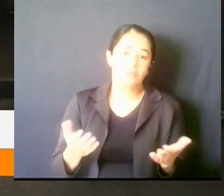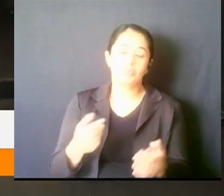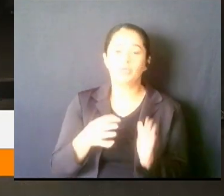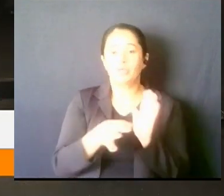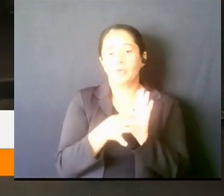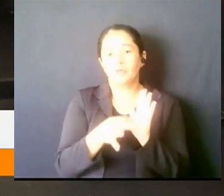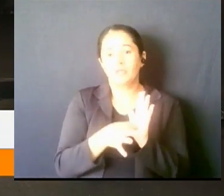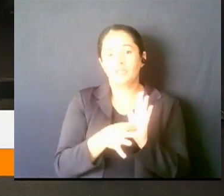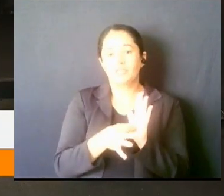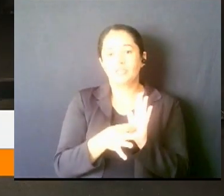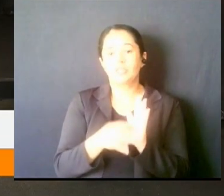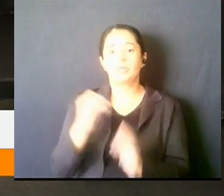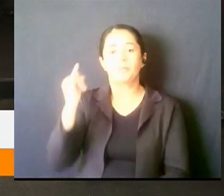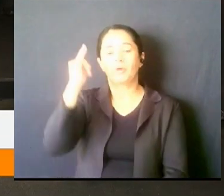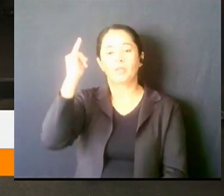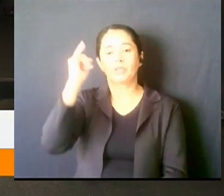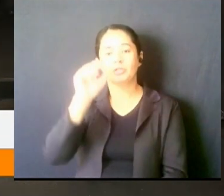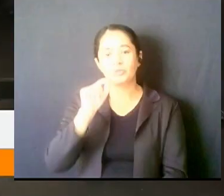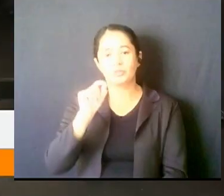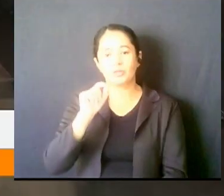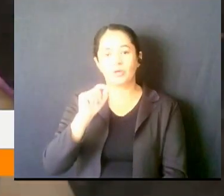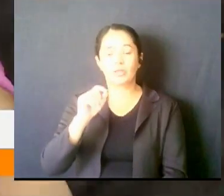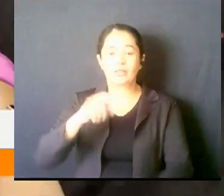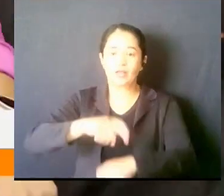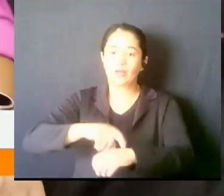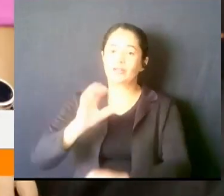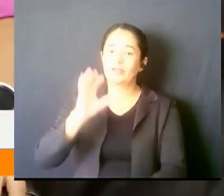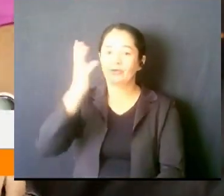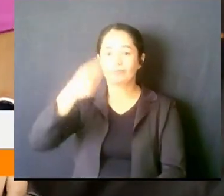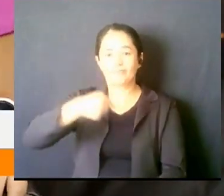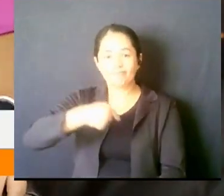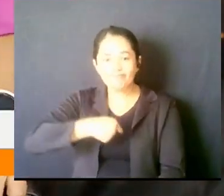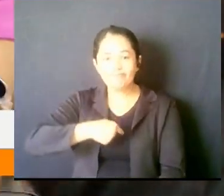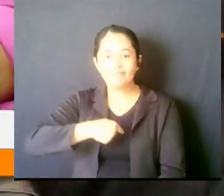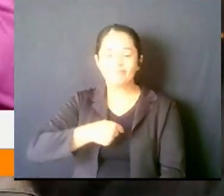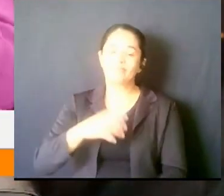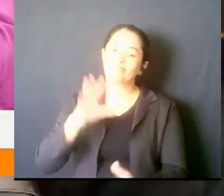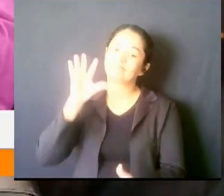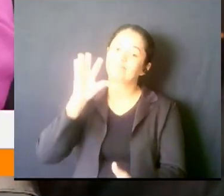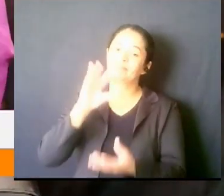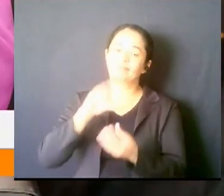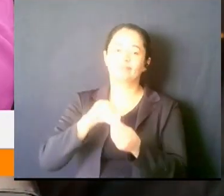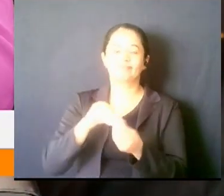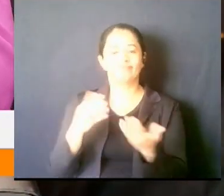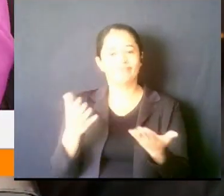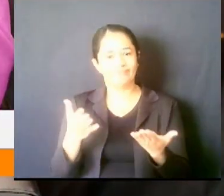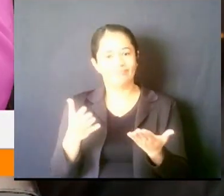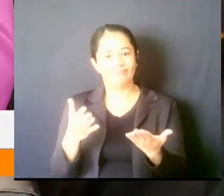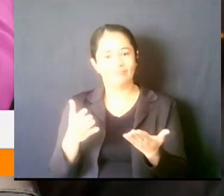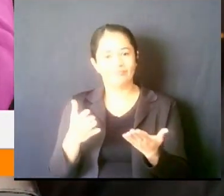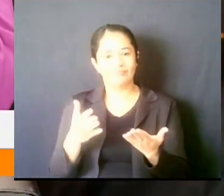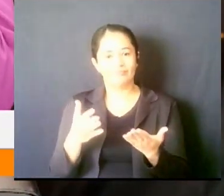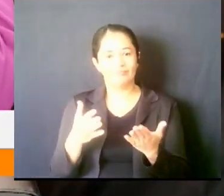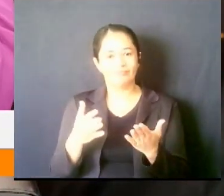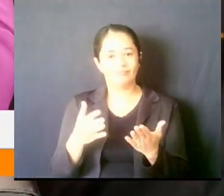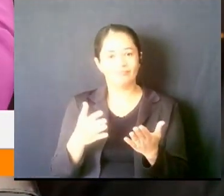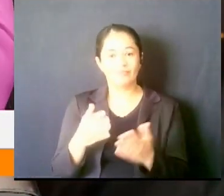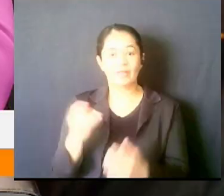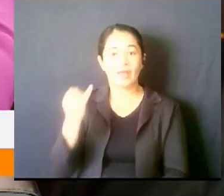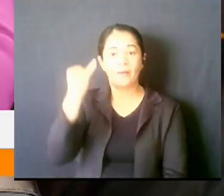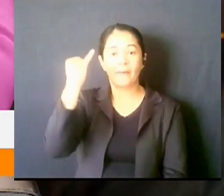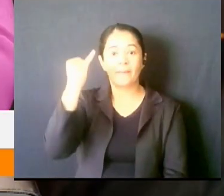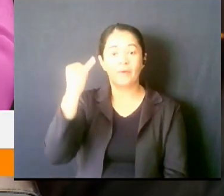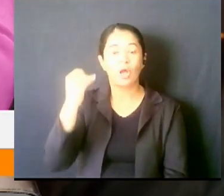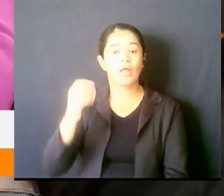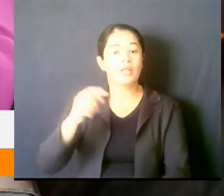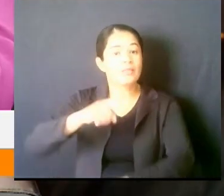importância quando aconteceu comigo. É isso, né? Só achei mesmo de extrema importância quando